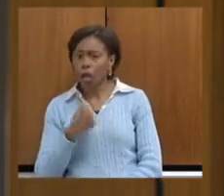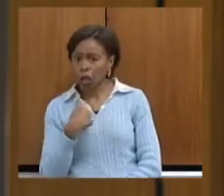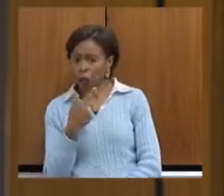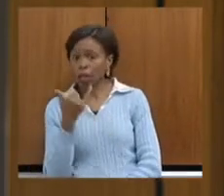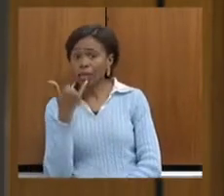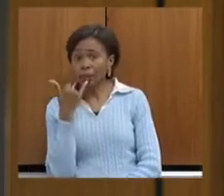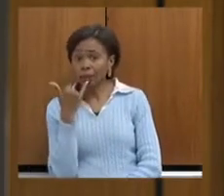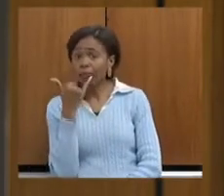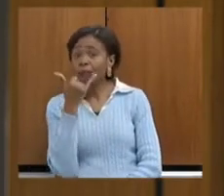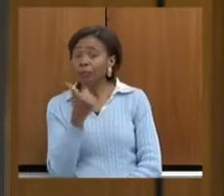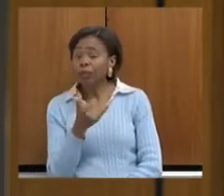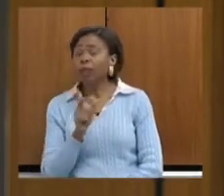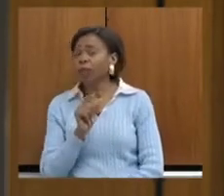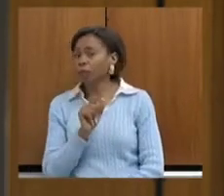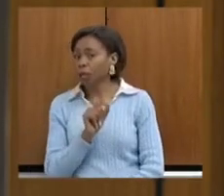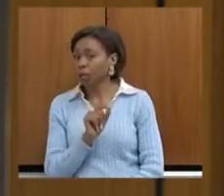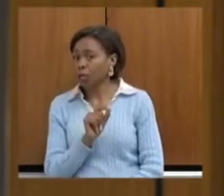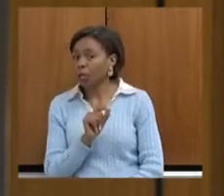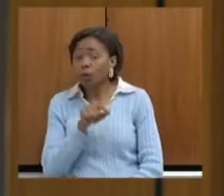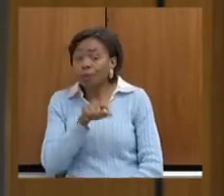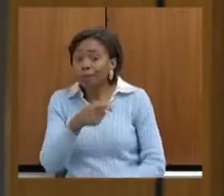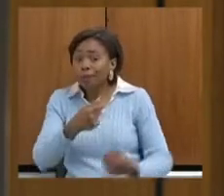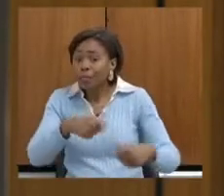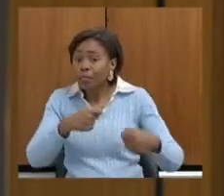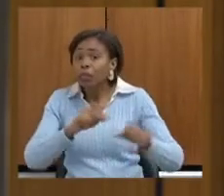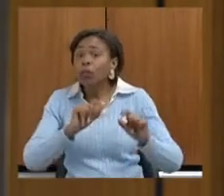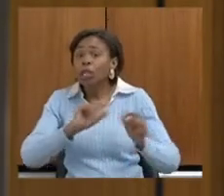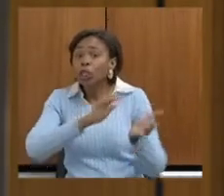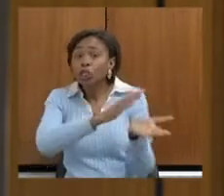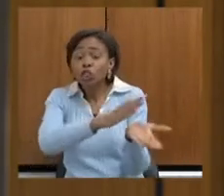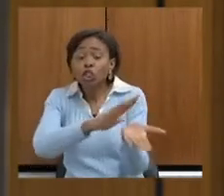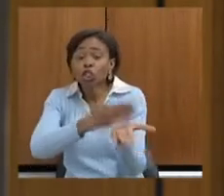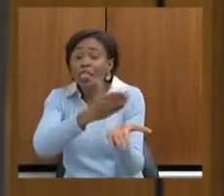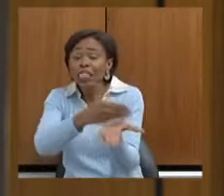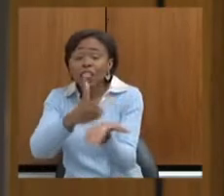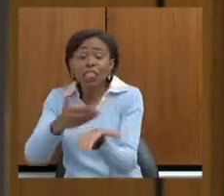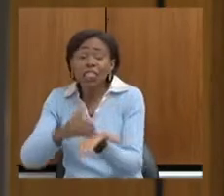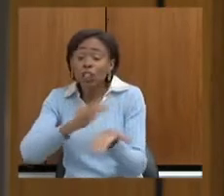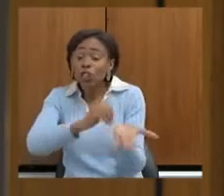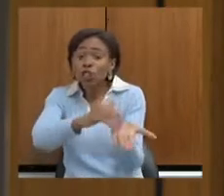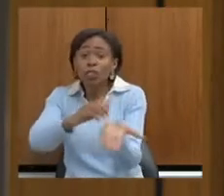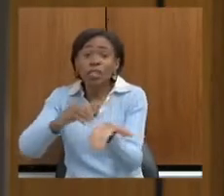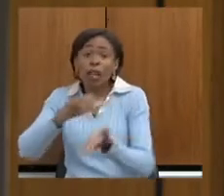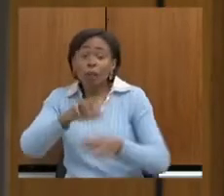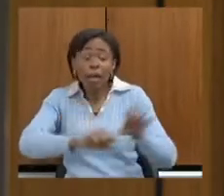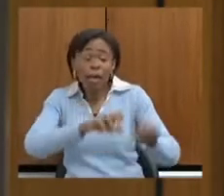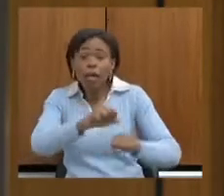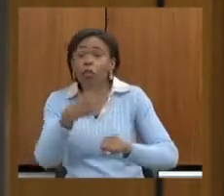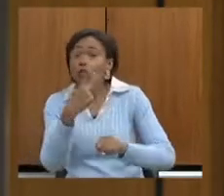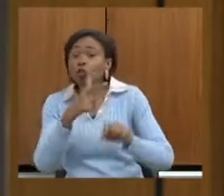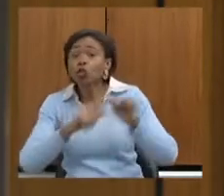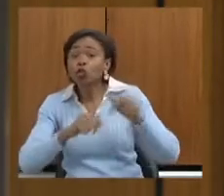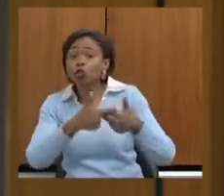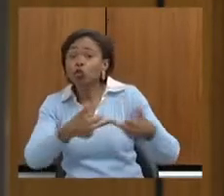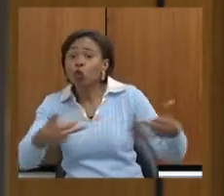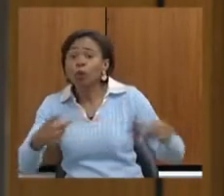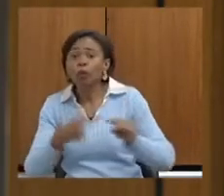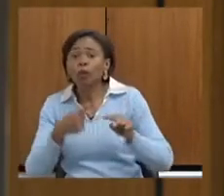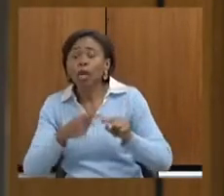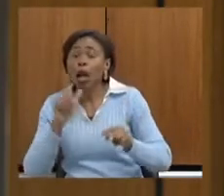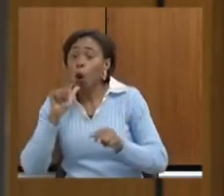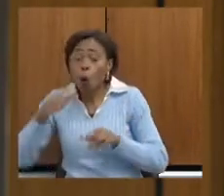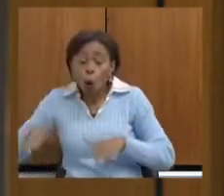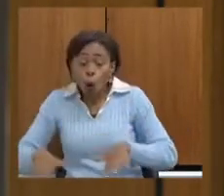ligando para você retira tudo que você tem na beira do rio doce porque o Rio vai subir certo e